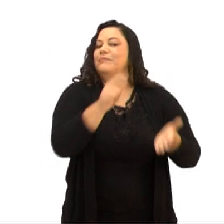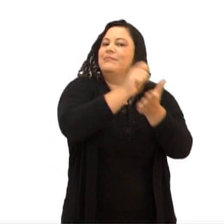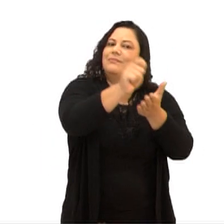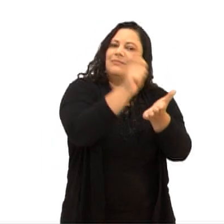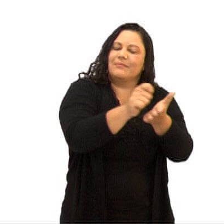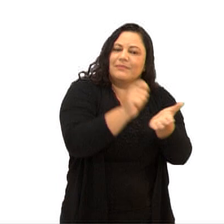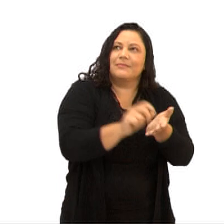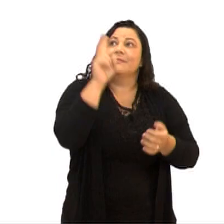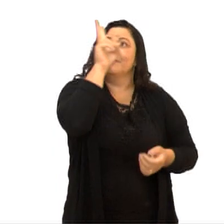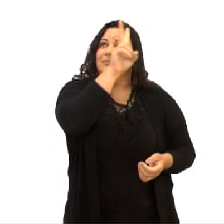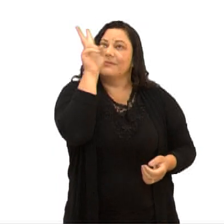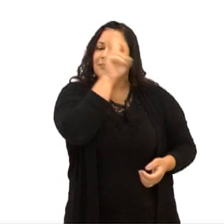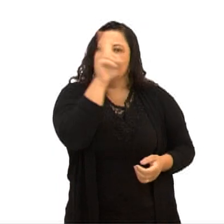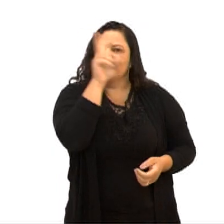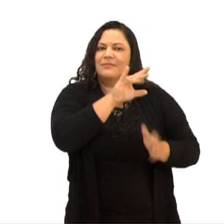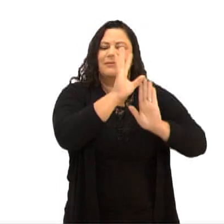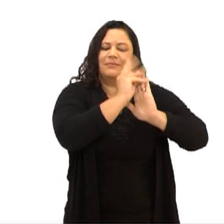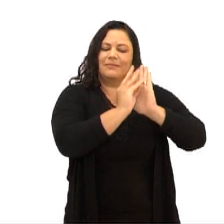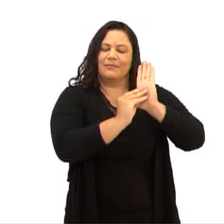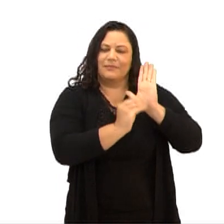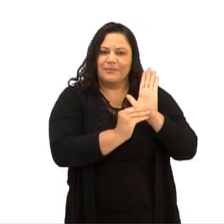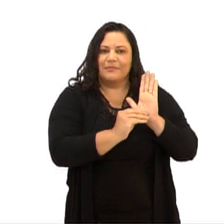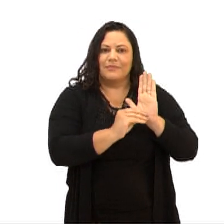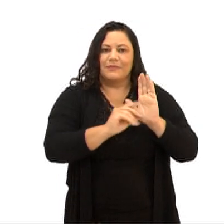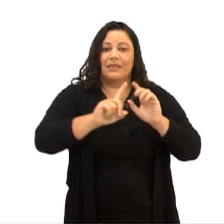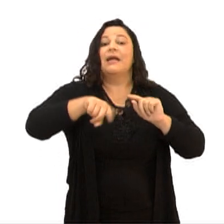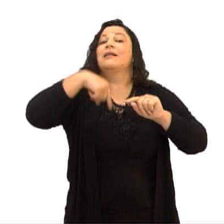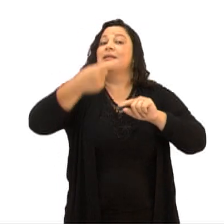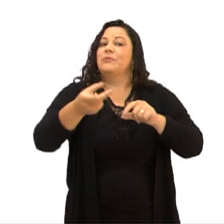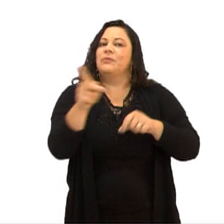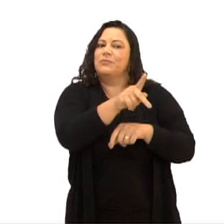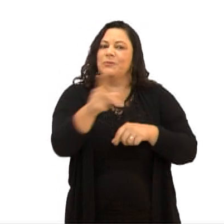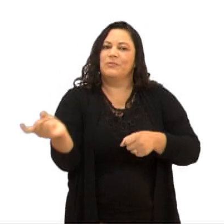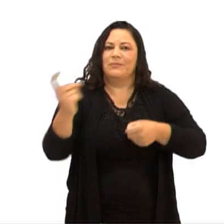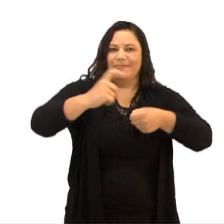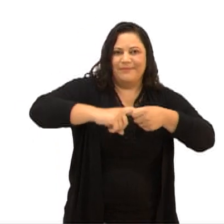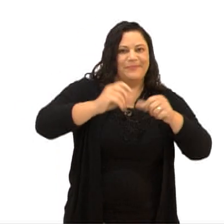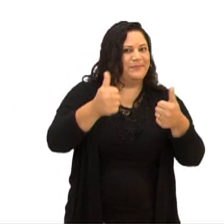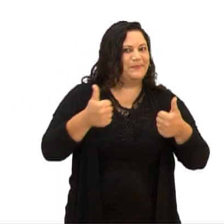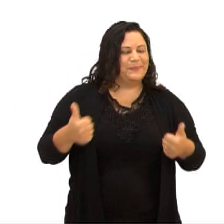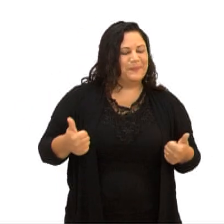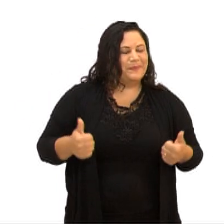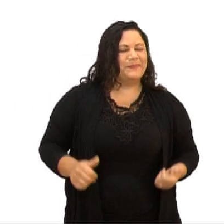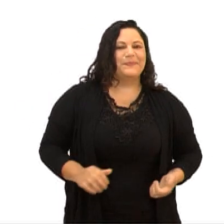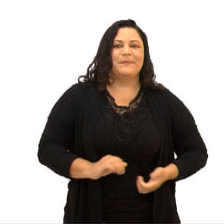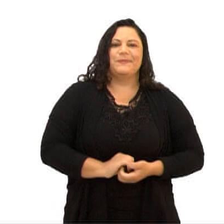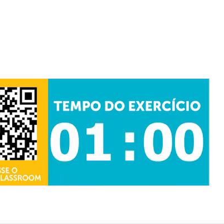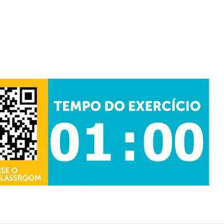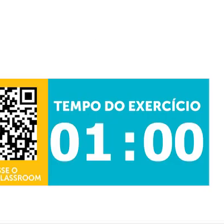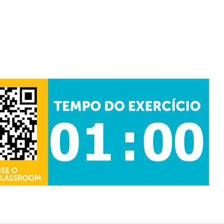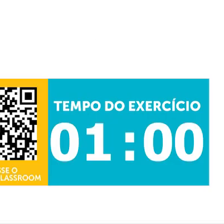lembrem dos quais vocês querem registrar, que a professora já volta para continuarmos nossa aula.